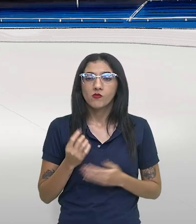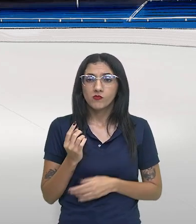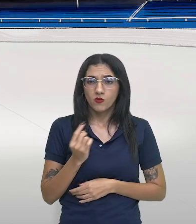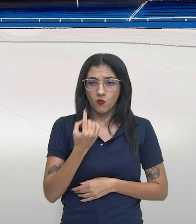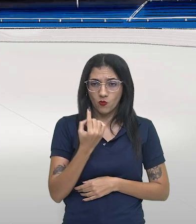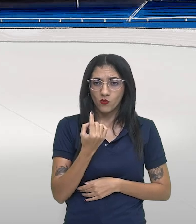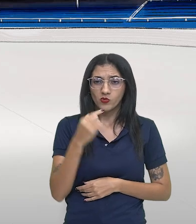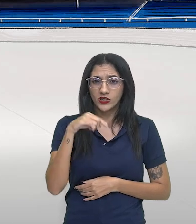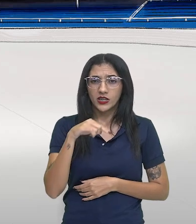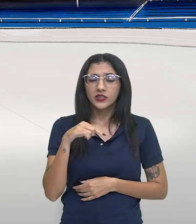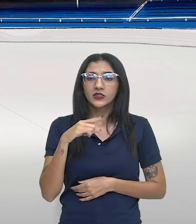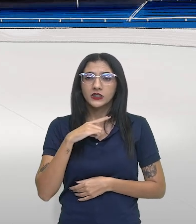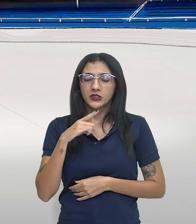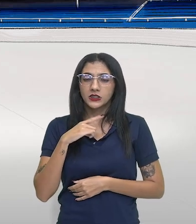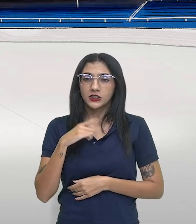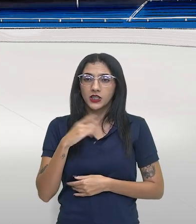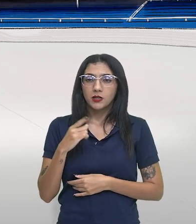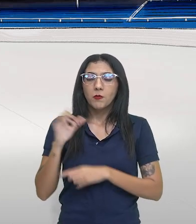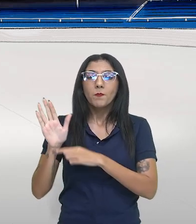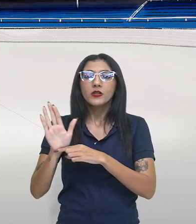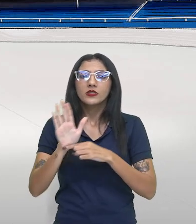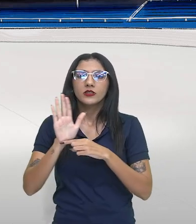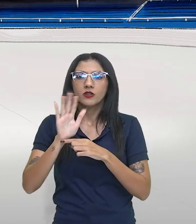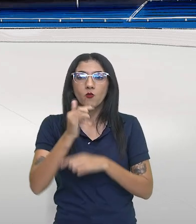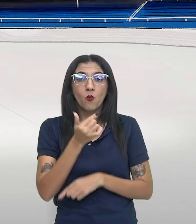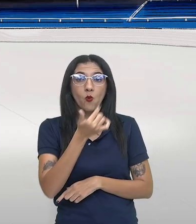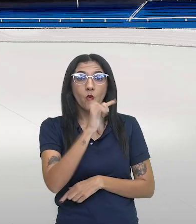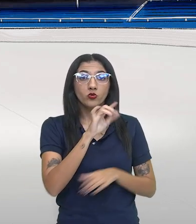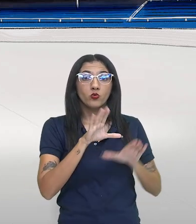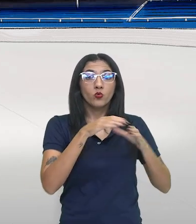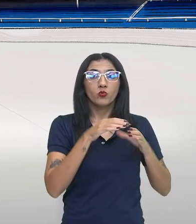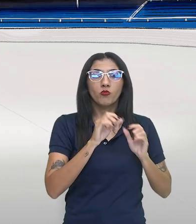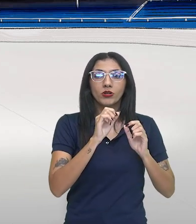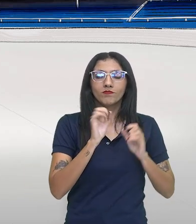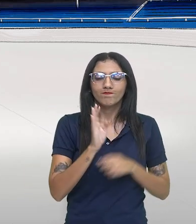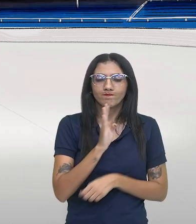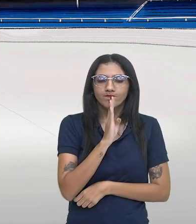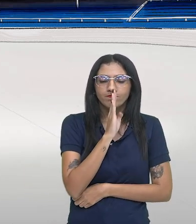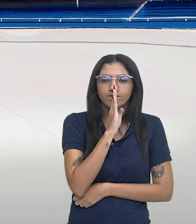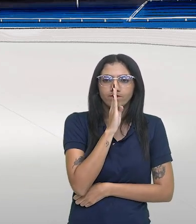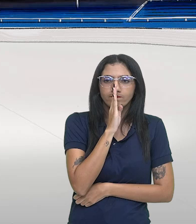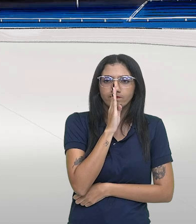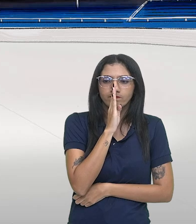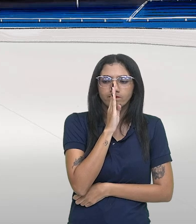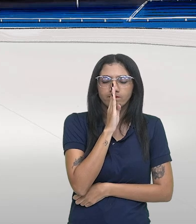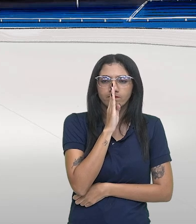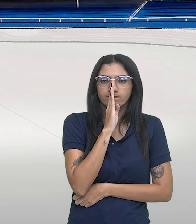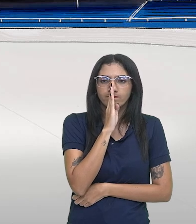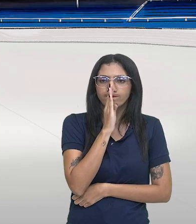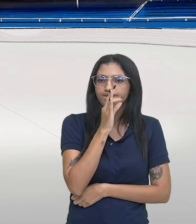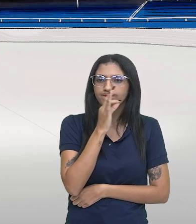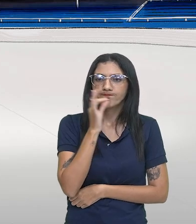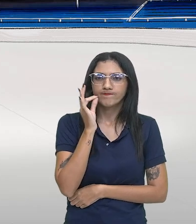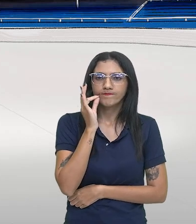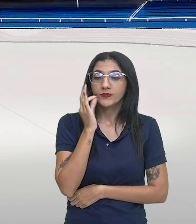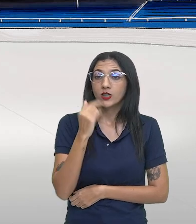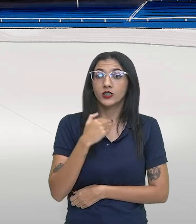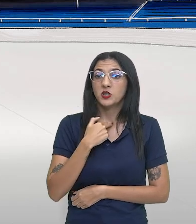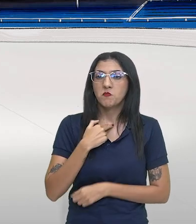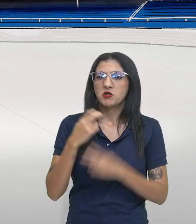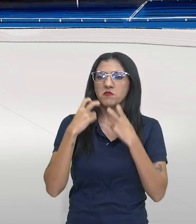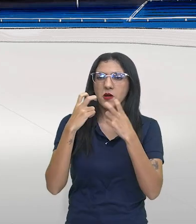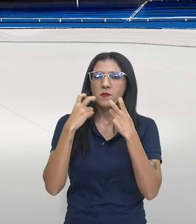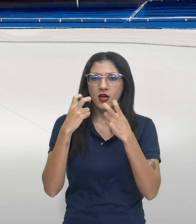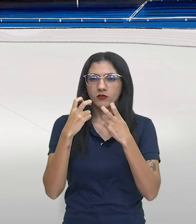está se apresentando, a torcida do boi contrário fica o quê? Quietinha, em silêncio, não pode se manifestar.